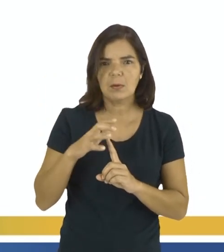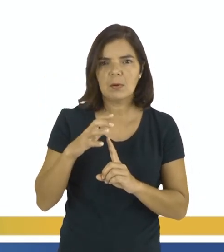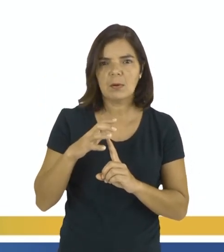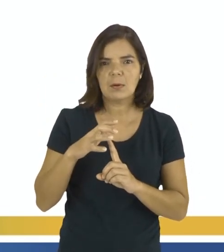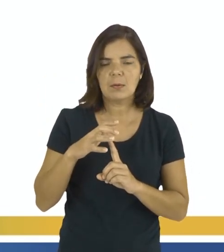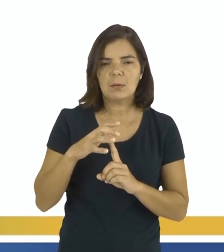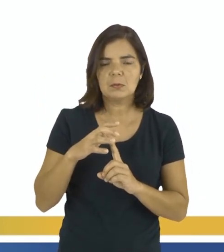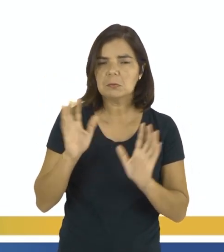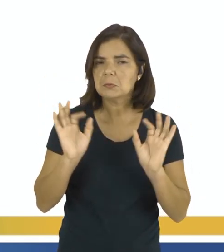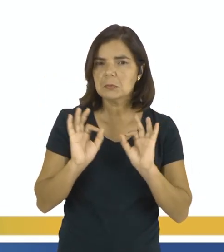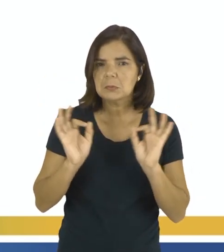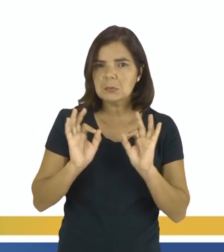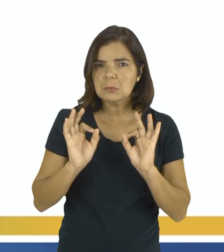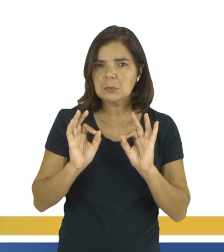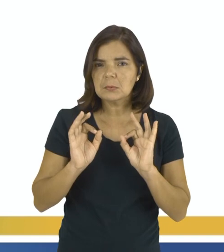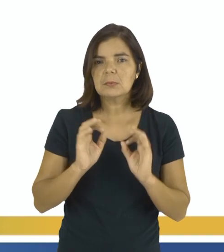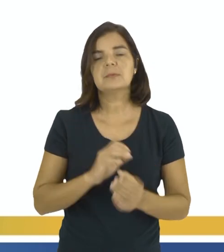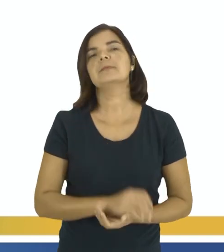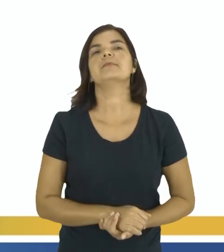religiosas o renascimento?